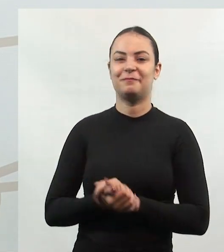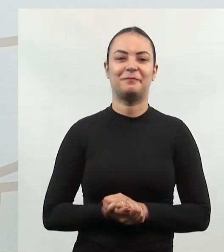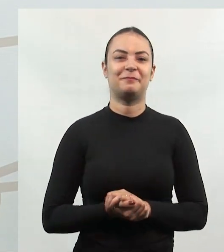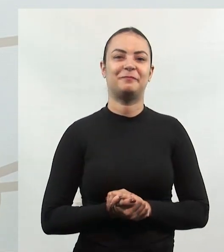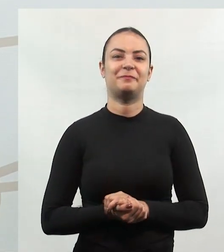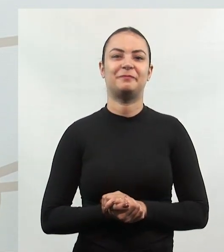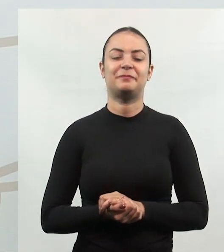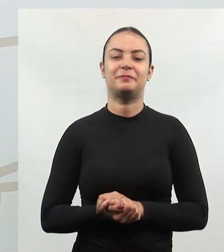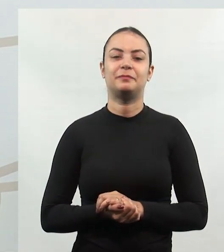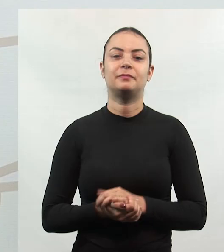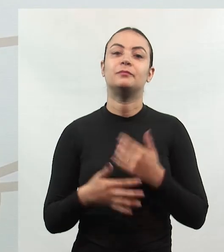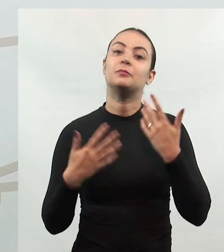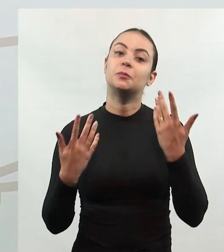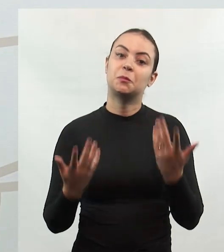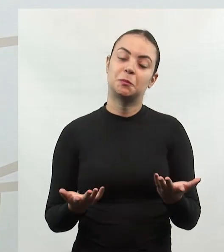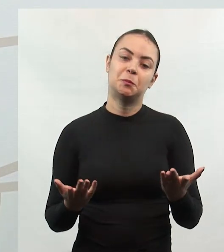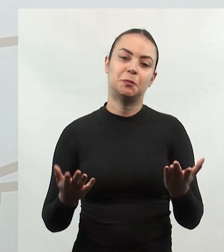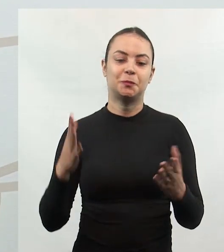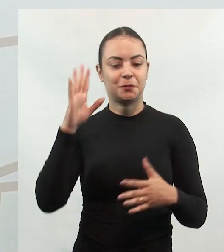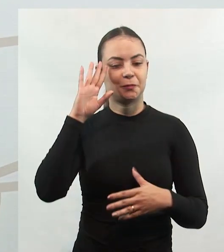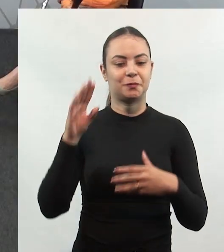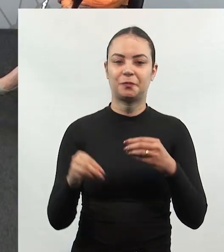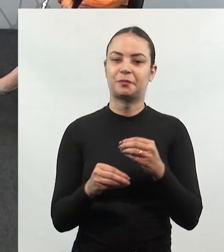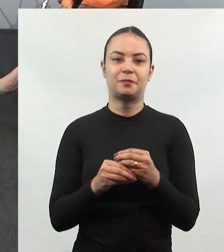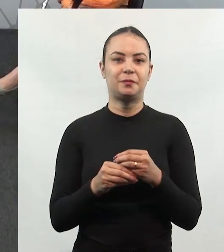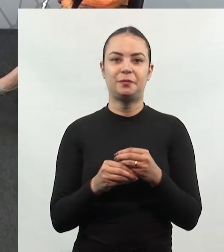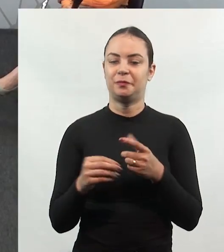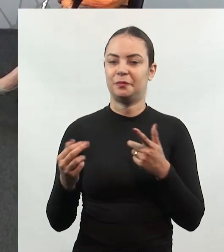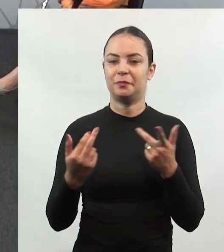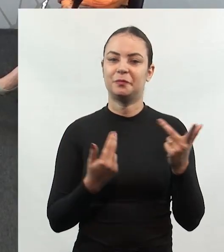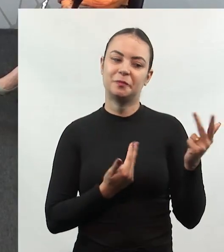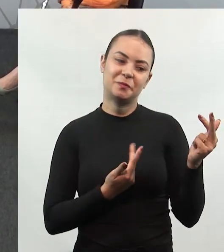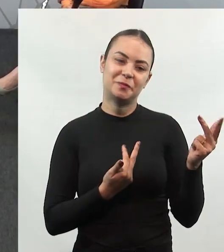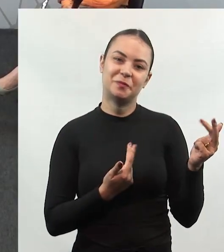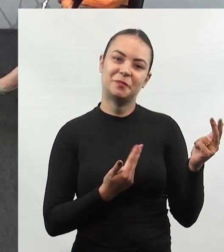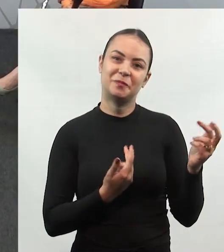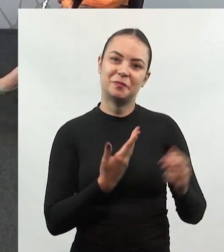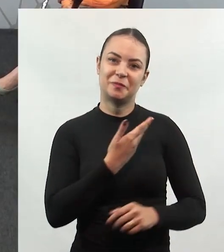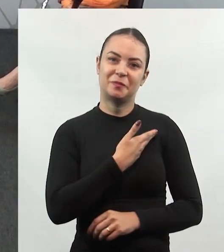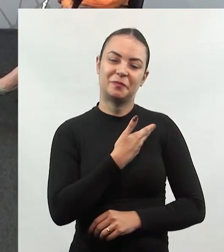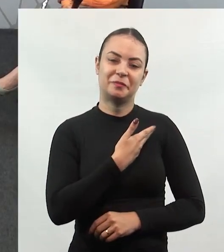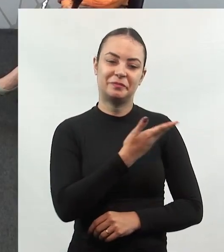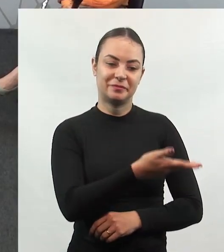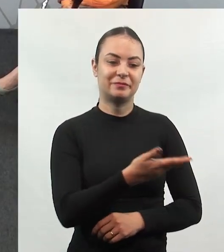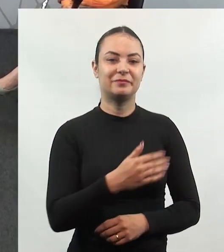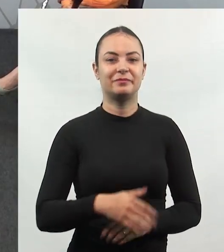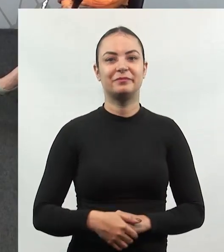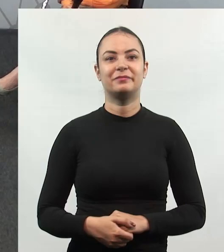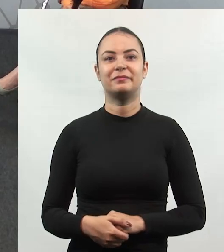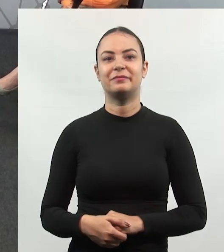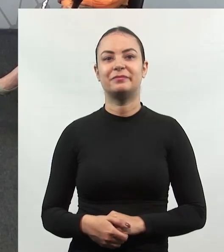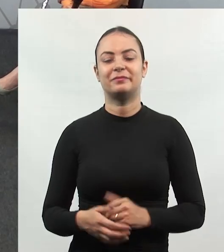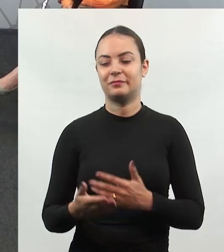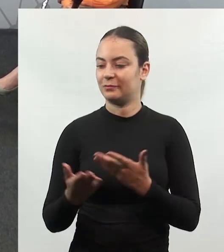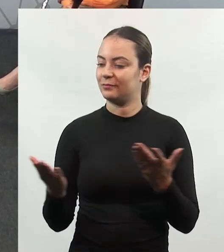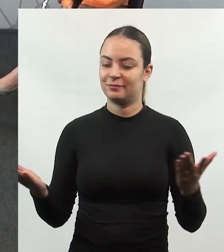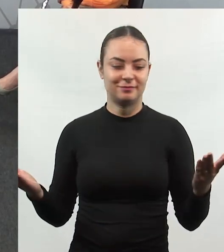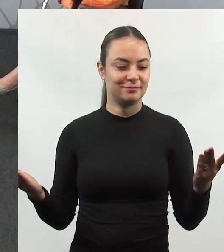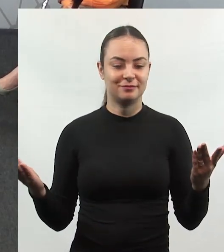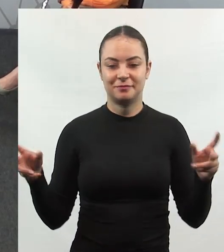resto da vida. Obrigada, Eline. Obrigada, colegas. É isso. Faço minhas palavras da professora,